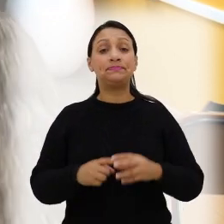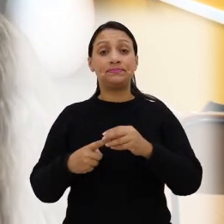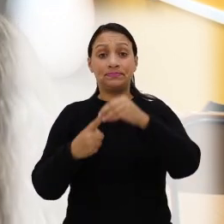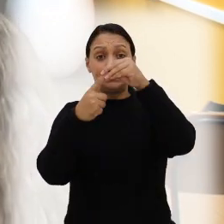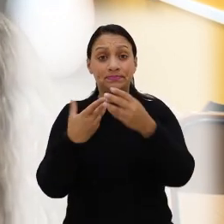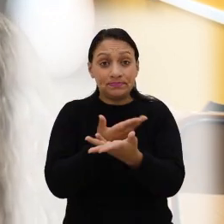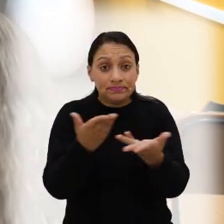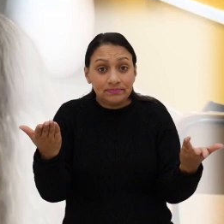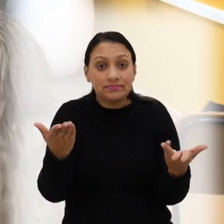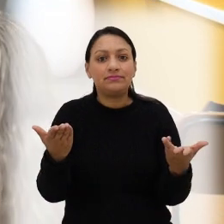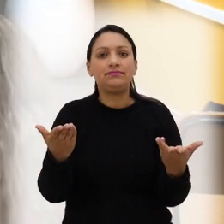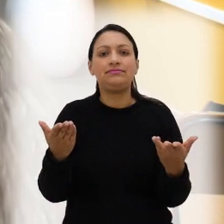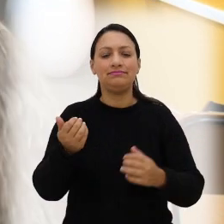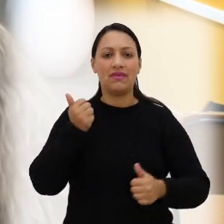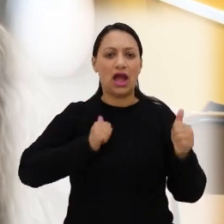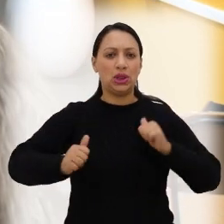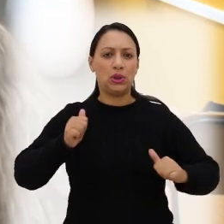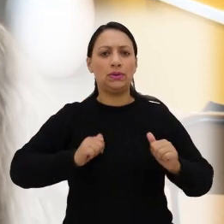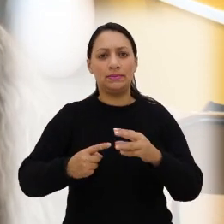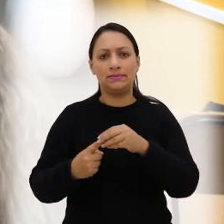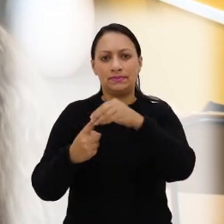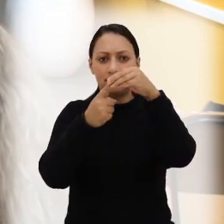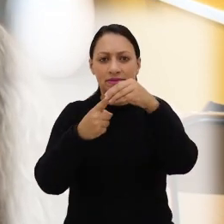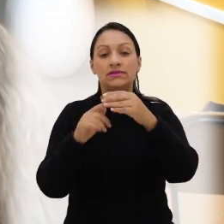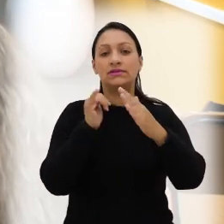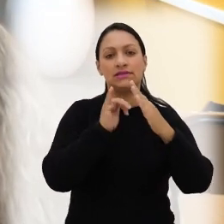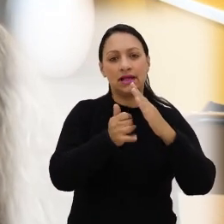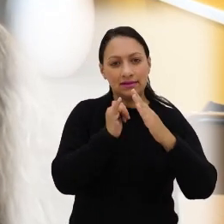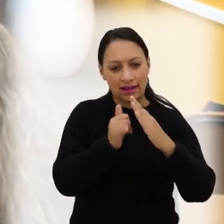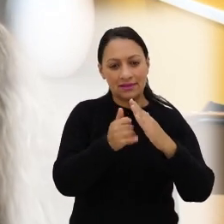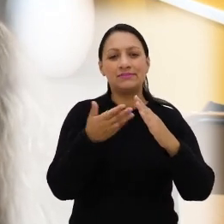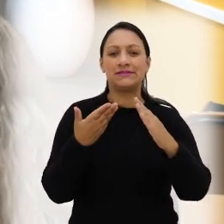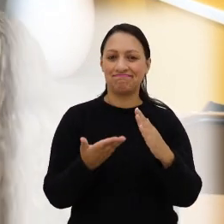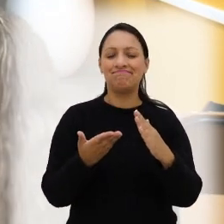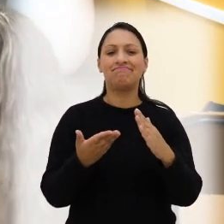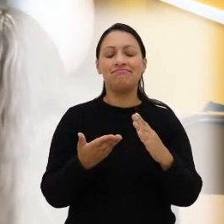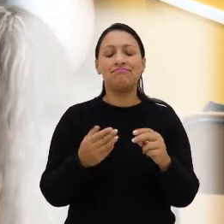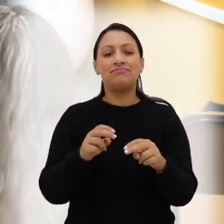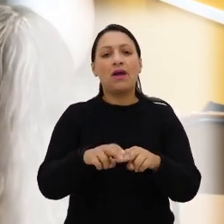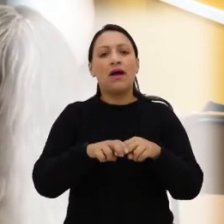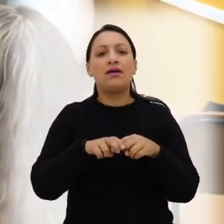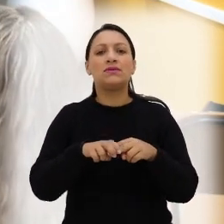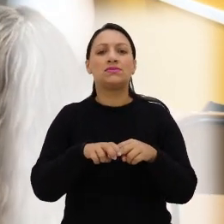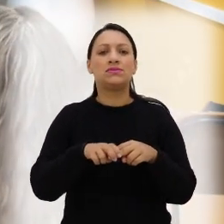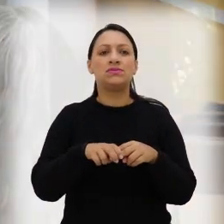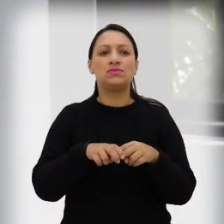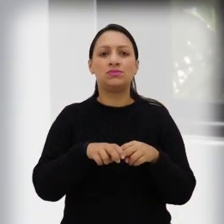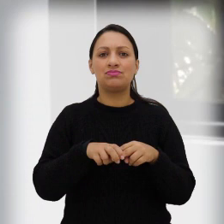vocês, né, que são os atores principais, que são as nossas startups, que por uma questão de